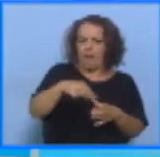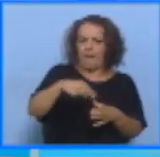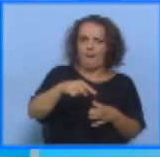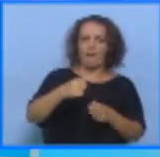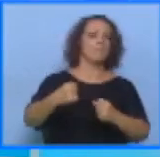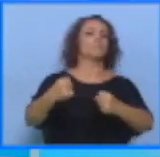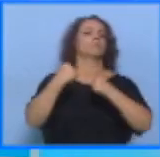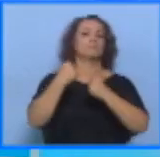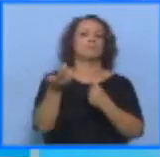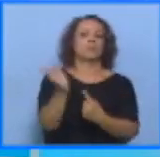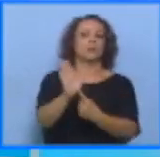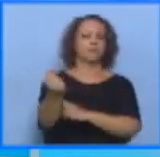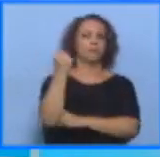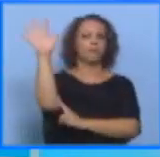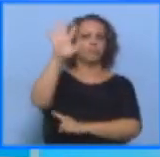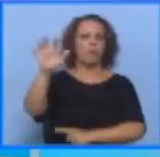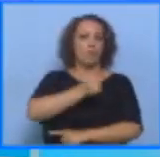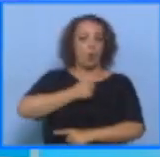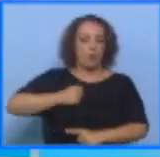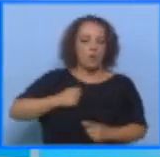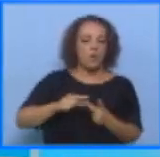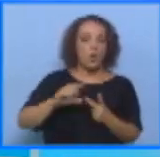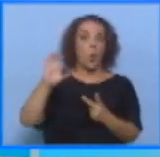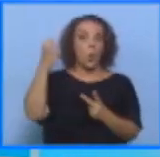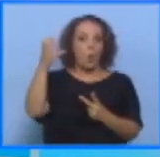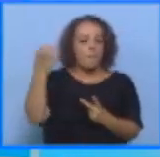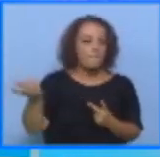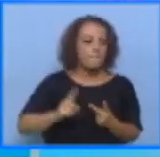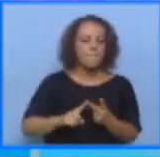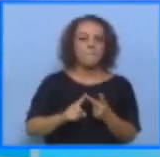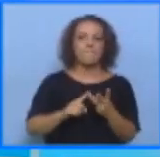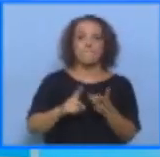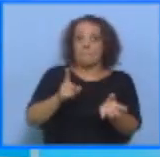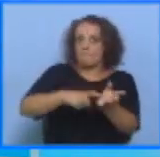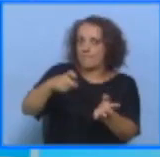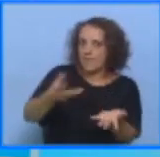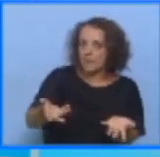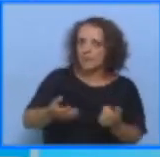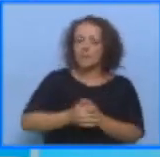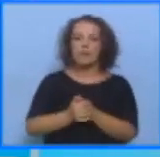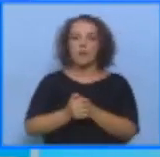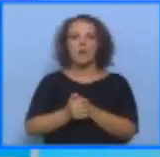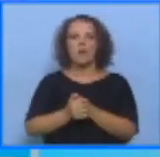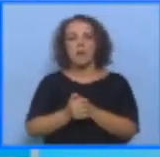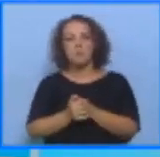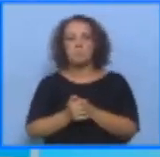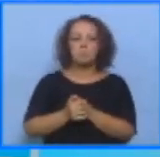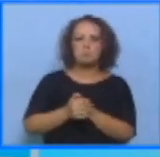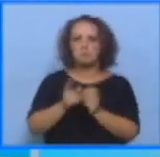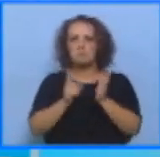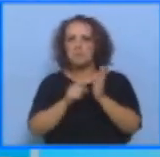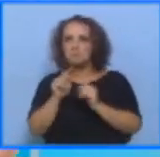províncias fortes, por exemplo, na Polónia, na Colômbia, na América, portanto, alguma dos Estados